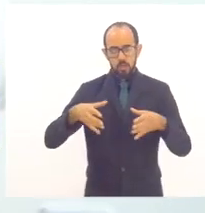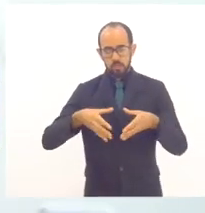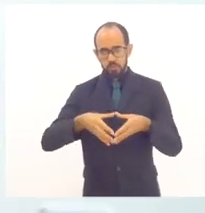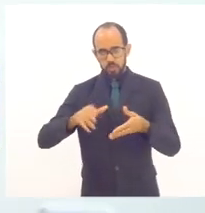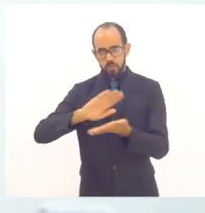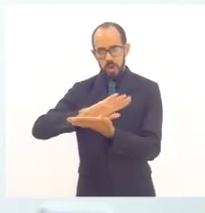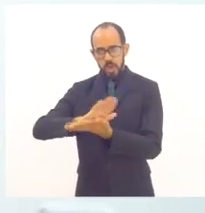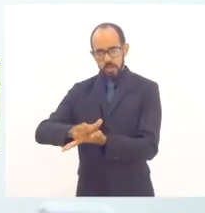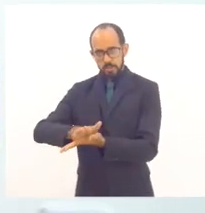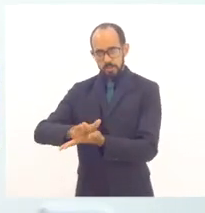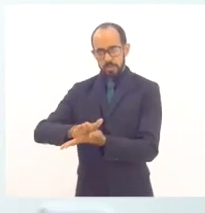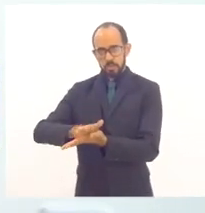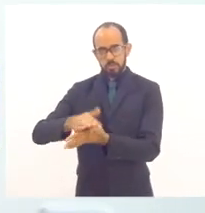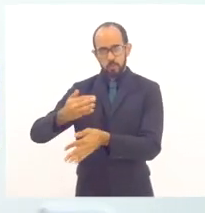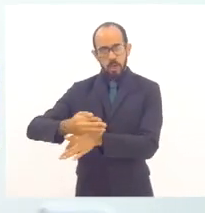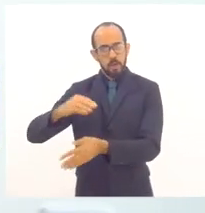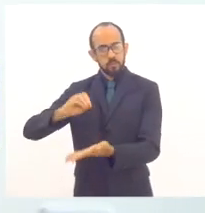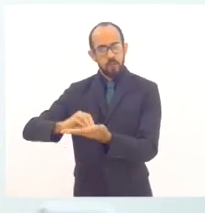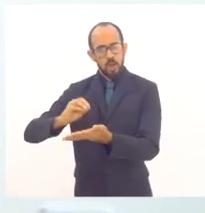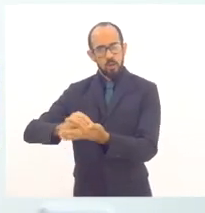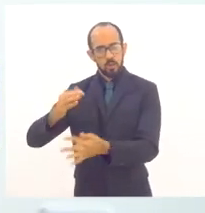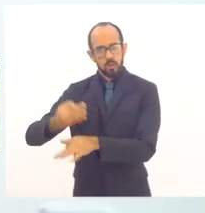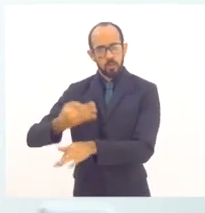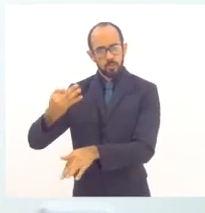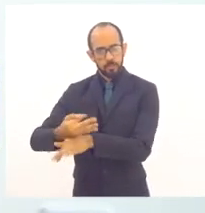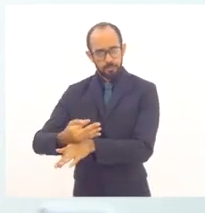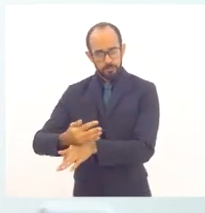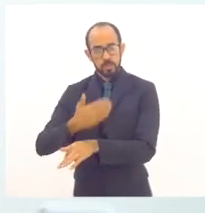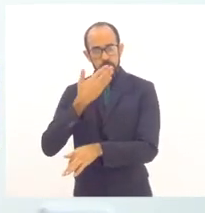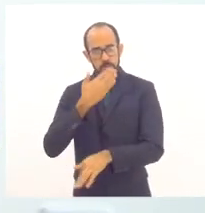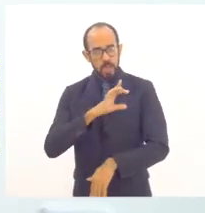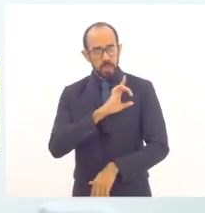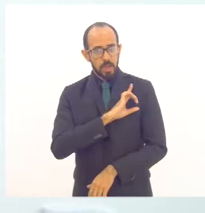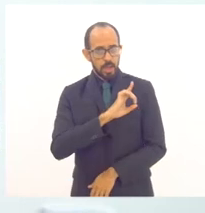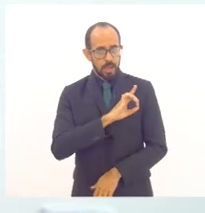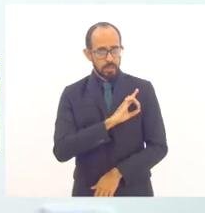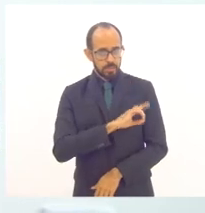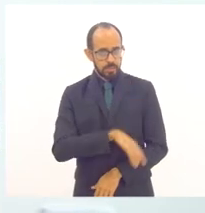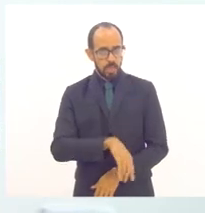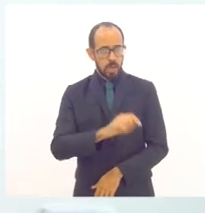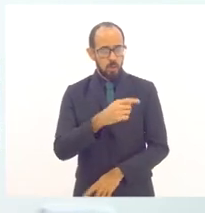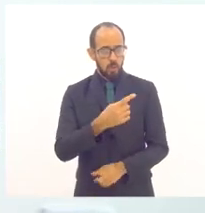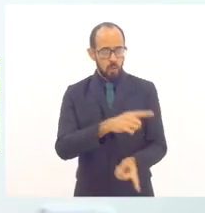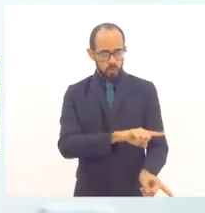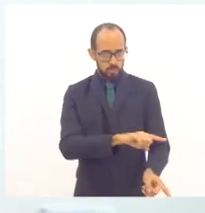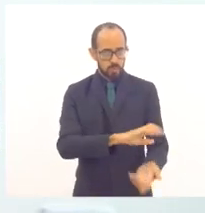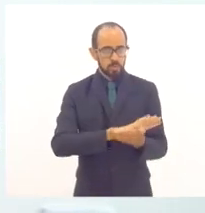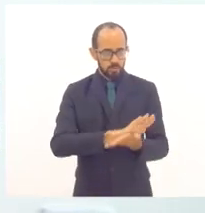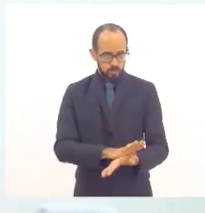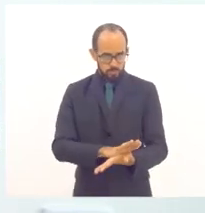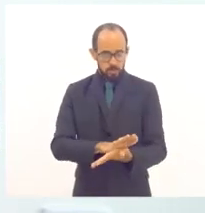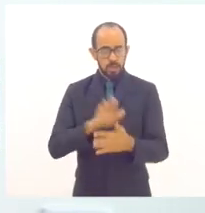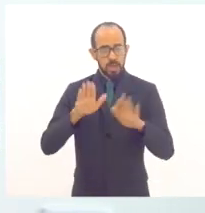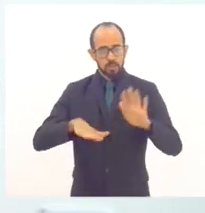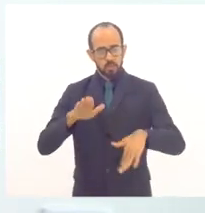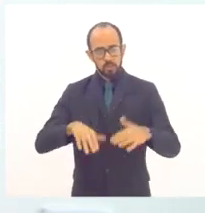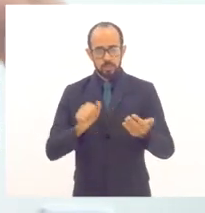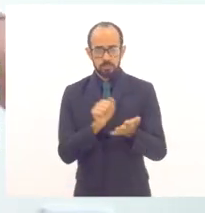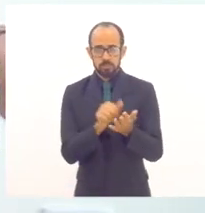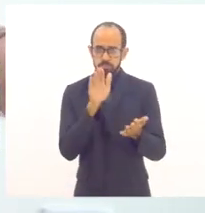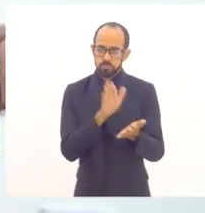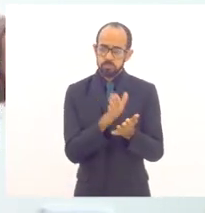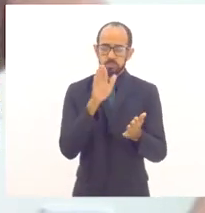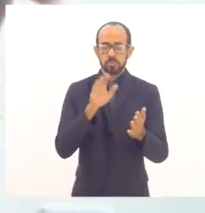Então, a gente chama o DECRAD, que é a Delegacia contra o Racismo e a Intolerância. Bom, às vezes pune, às vezes não pune, às vezes